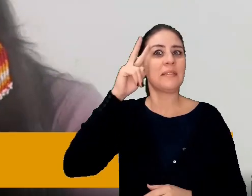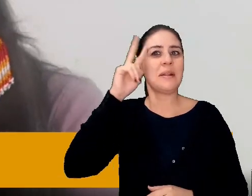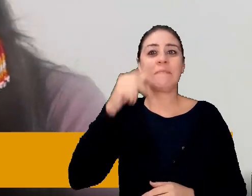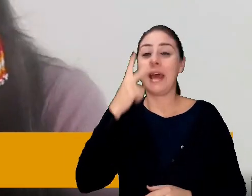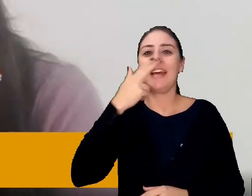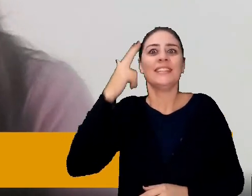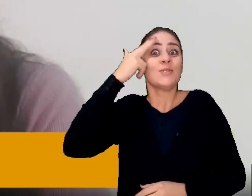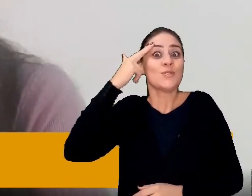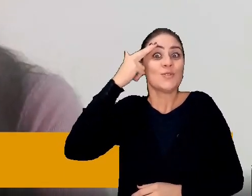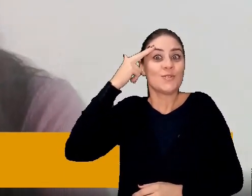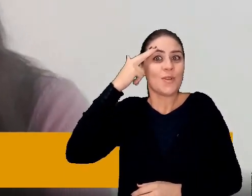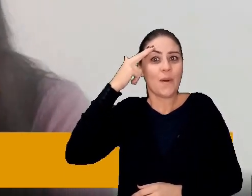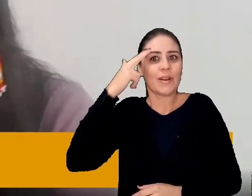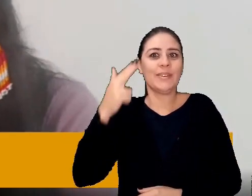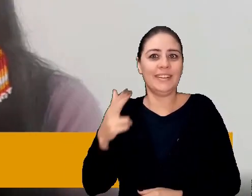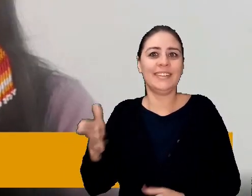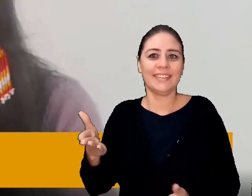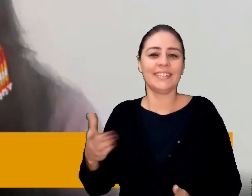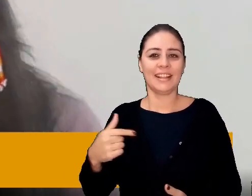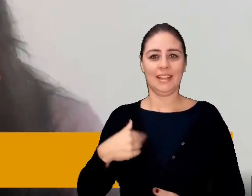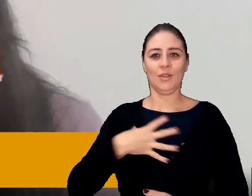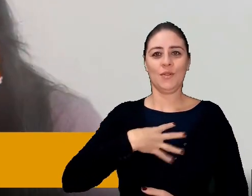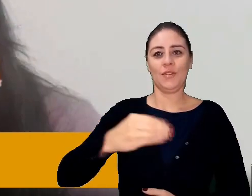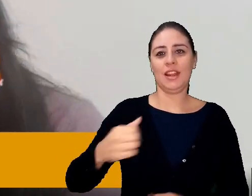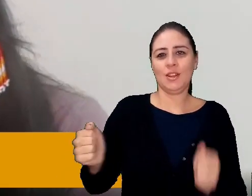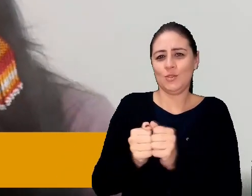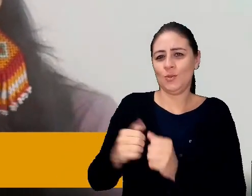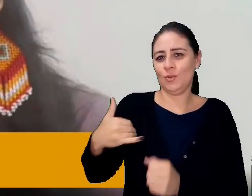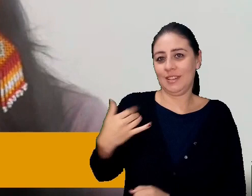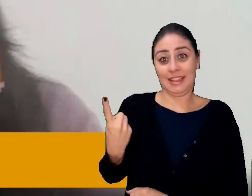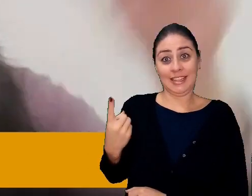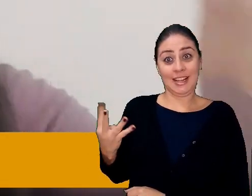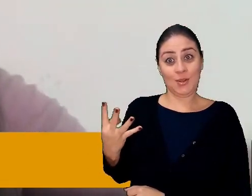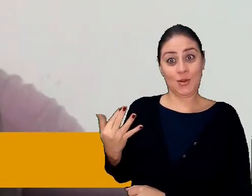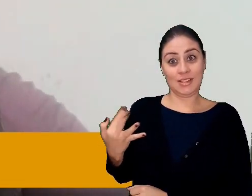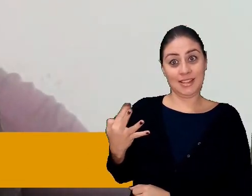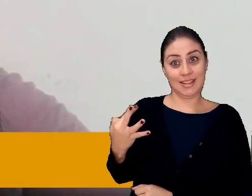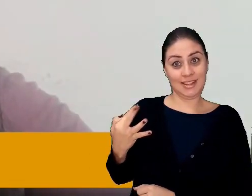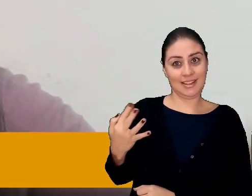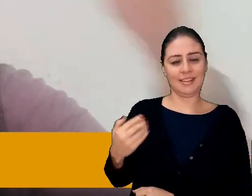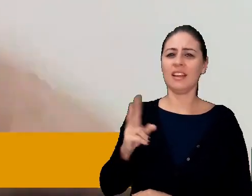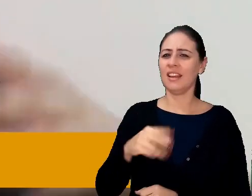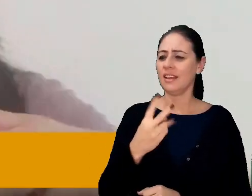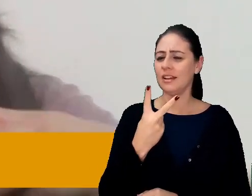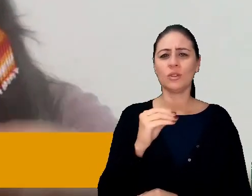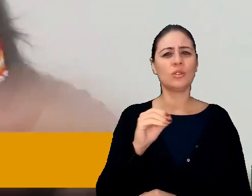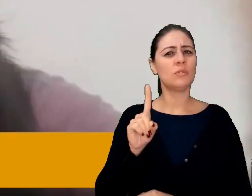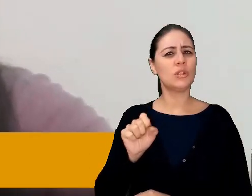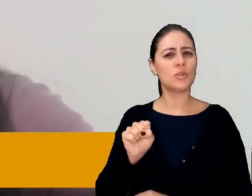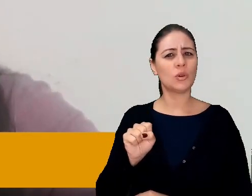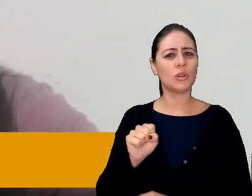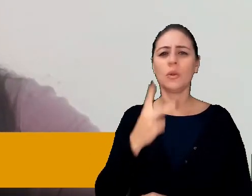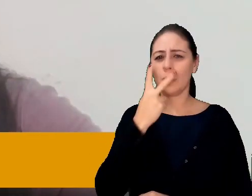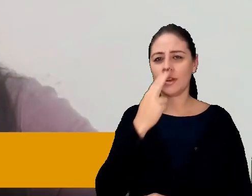filha tem 14 anos, acho que foi em 2018. Eu consegui levar minha filha e a minha mãe. Eu no meio, assim, a minha filha e